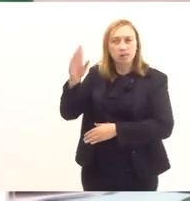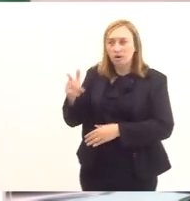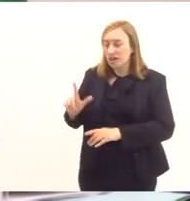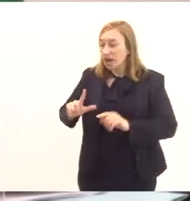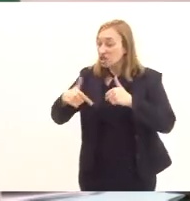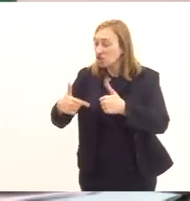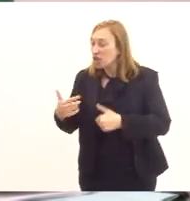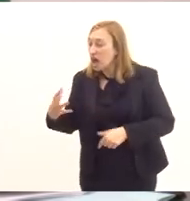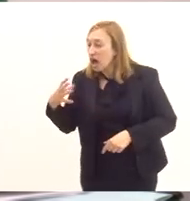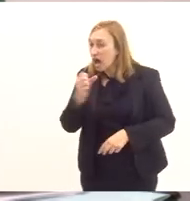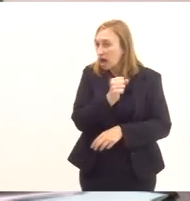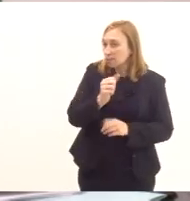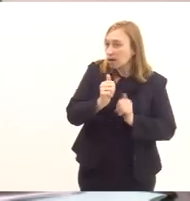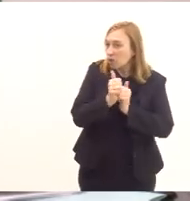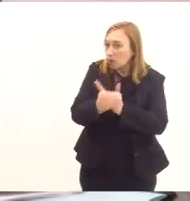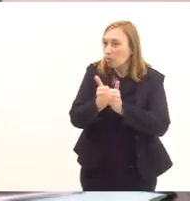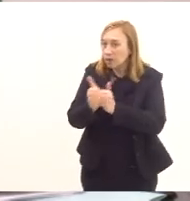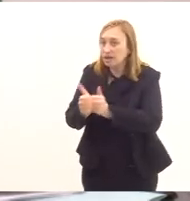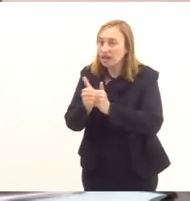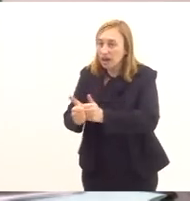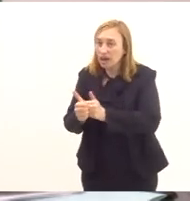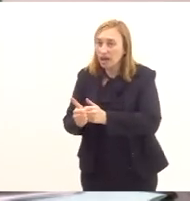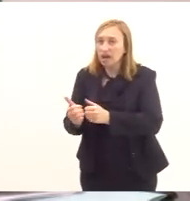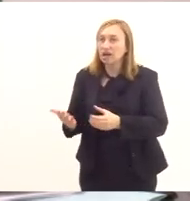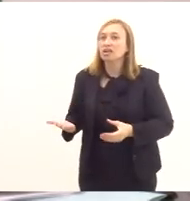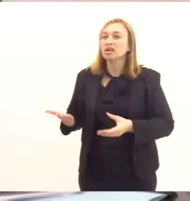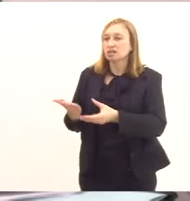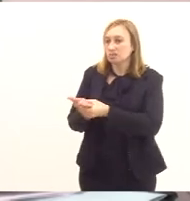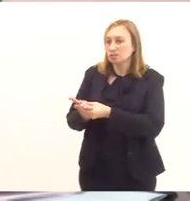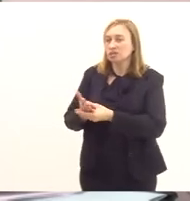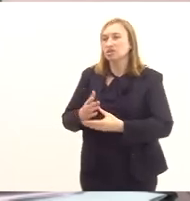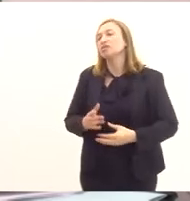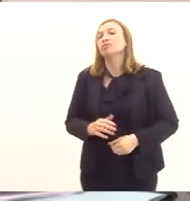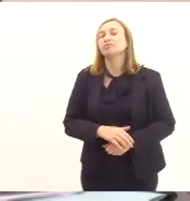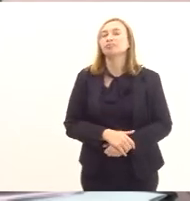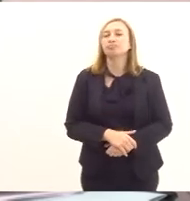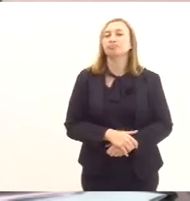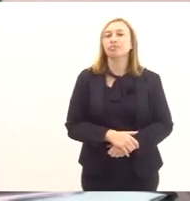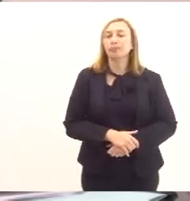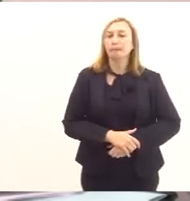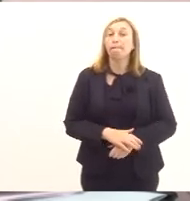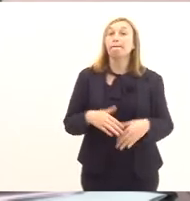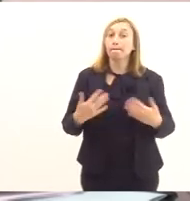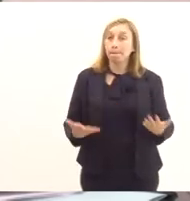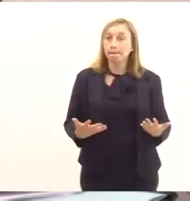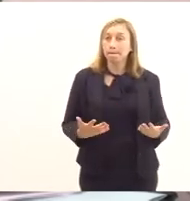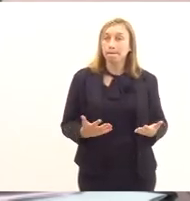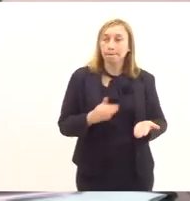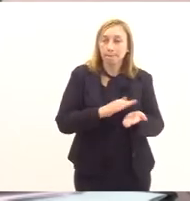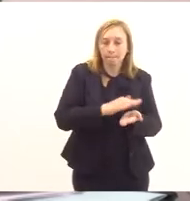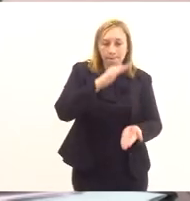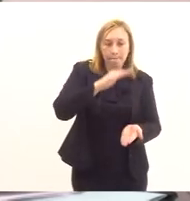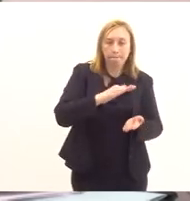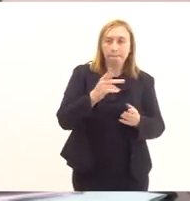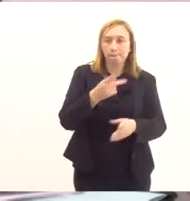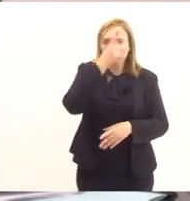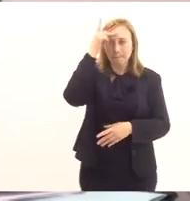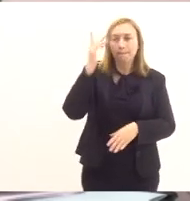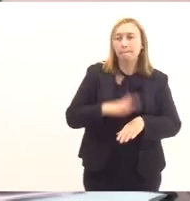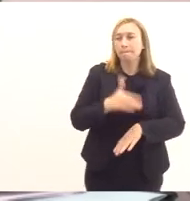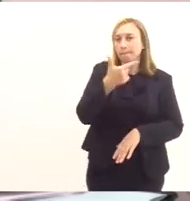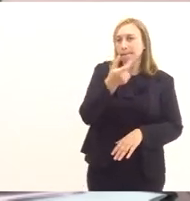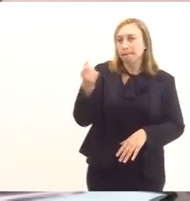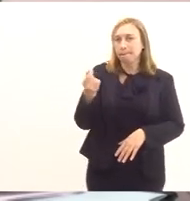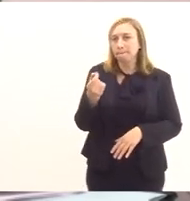ou seja não consegue acompanhar as ações que estão em trâmite na Comarca de Petrópolis seja e com esse volume de pessoas mais as